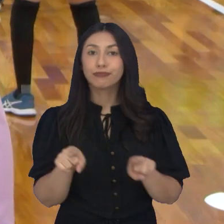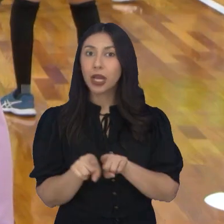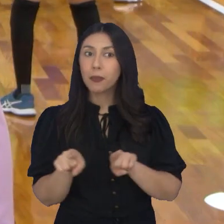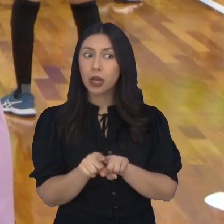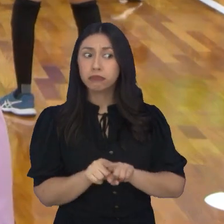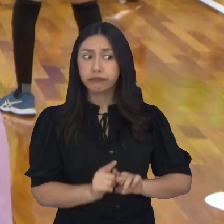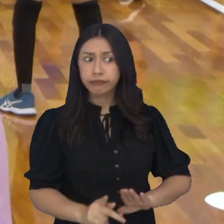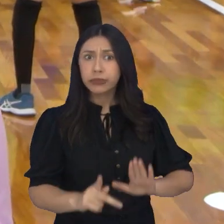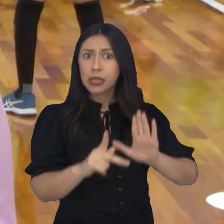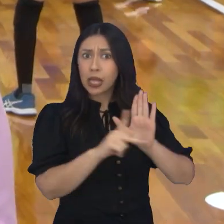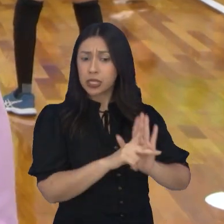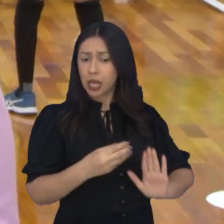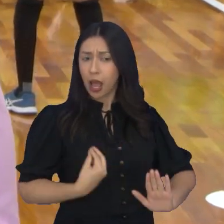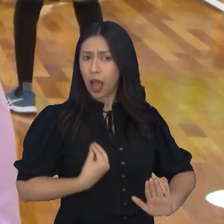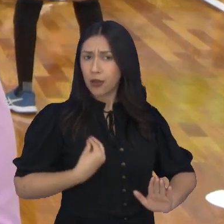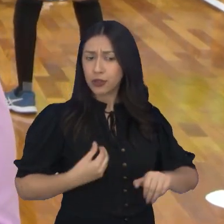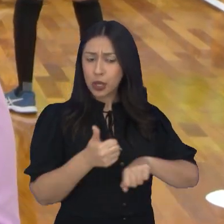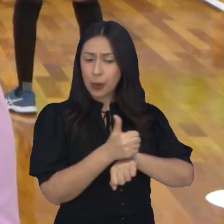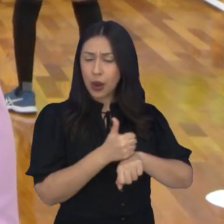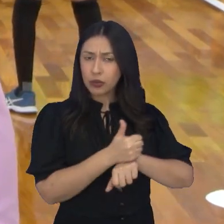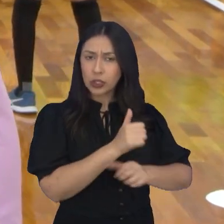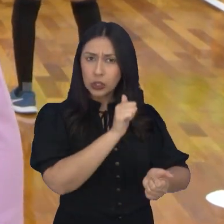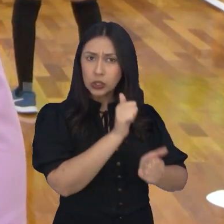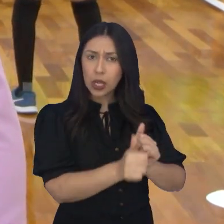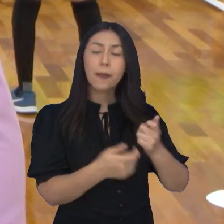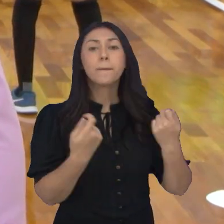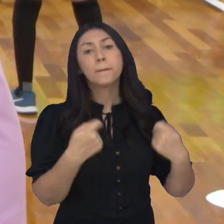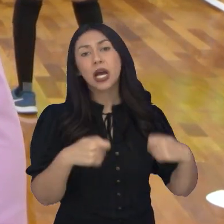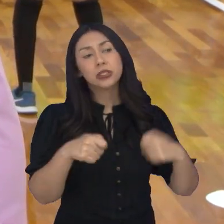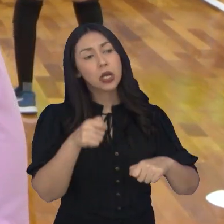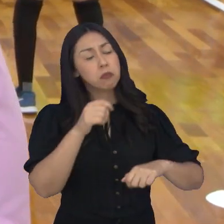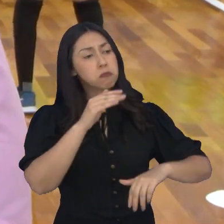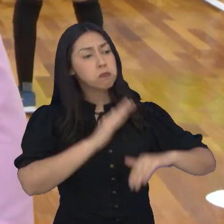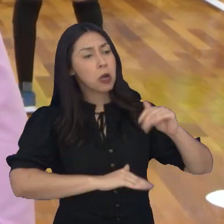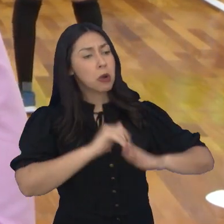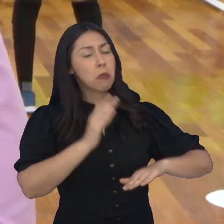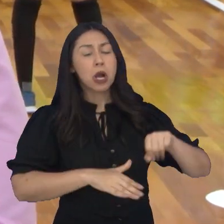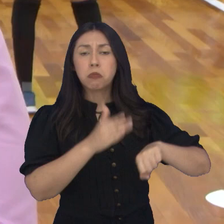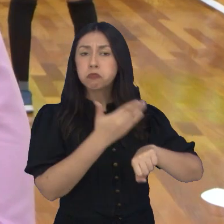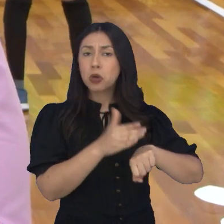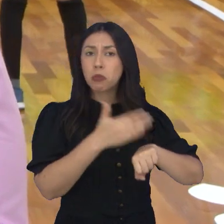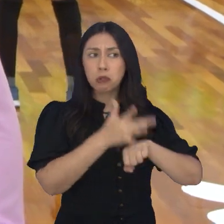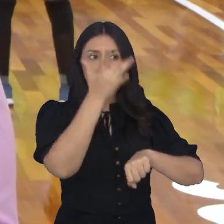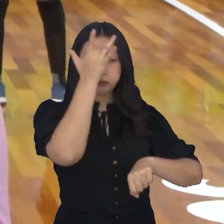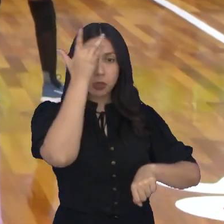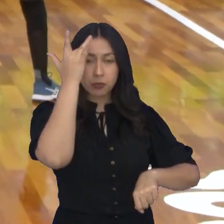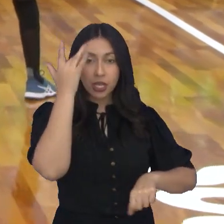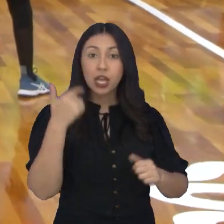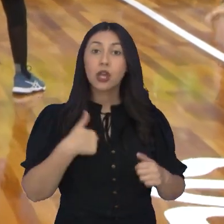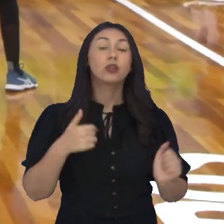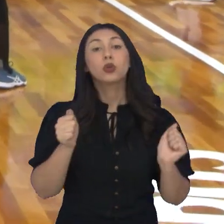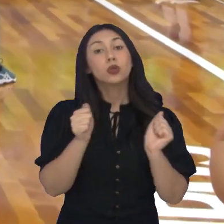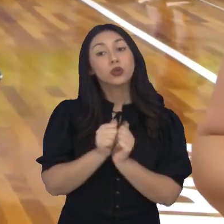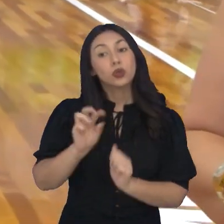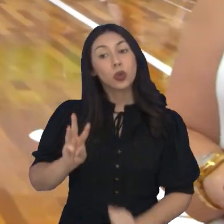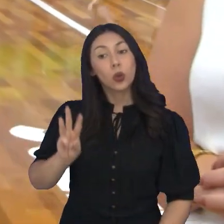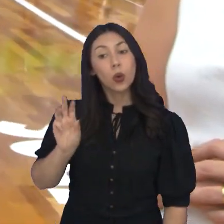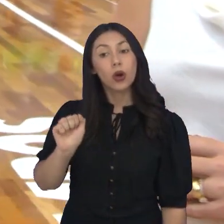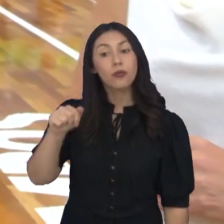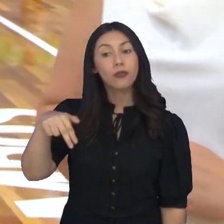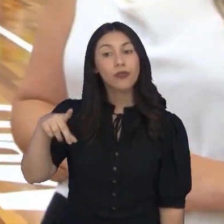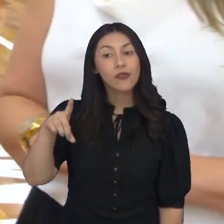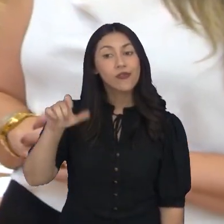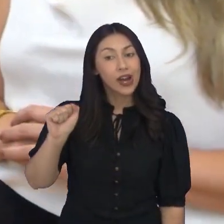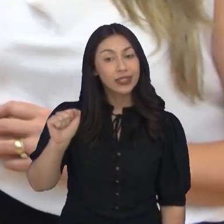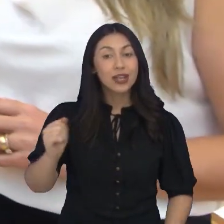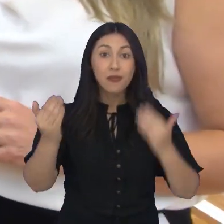precisam sim estar em dia e, claro, cuidar da mente para se desenvolver bem. Eu tô aqui com a Wanda, que ela é psicóloga do Atleta Cidadão aqui da Prefeitura